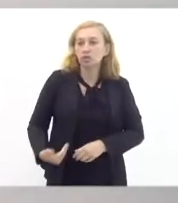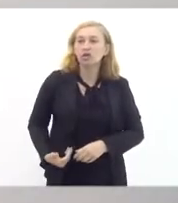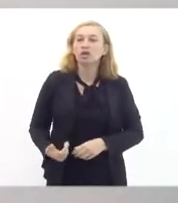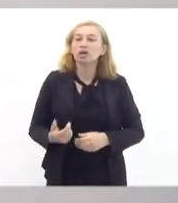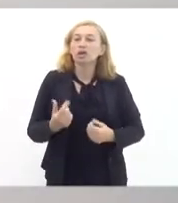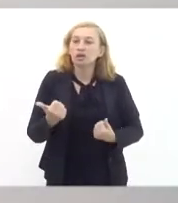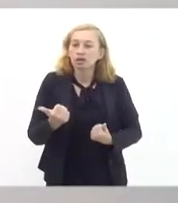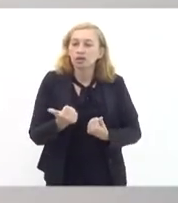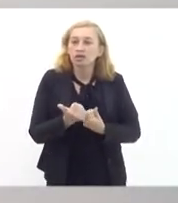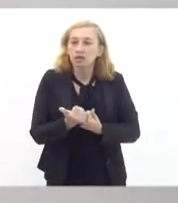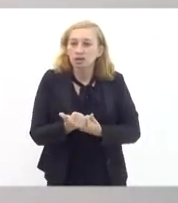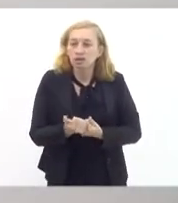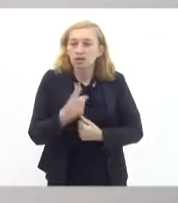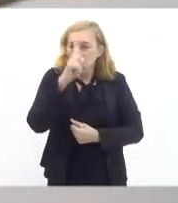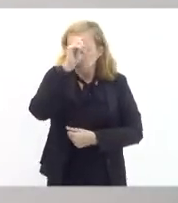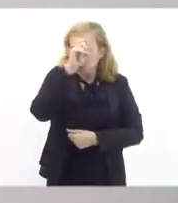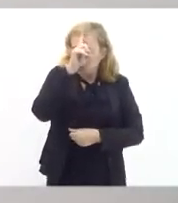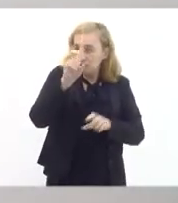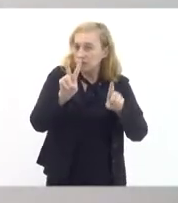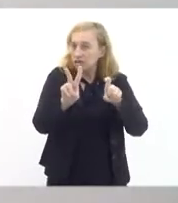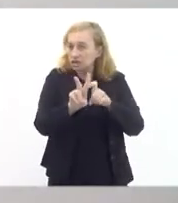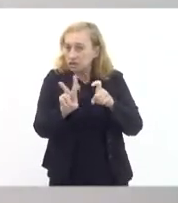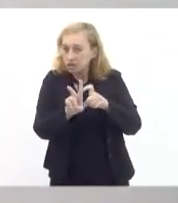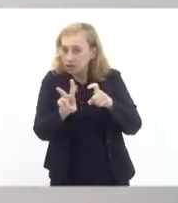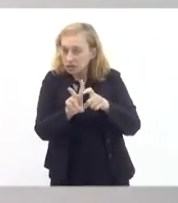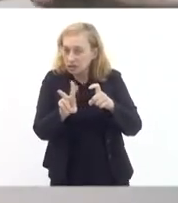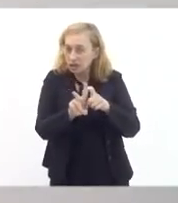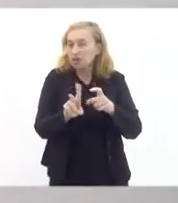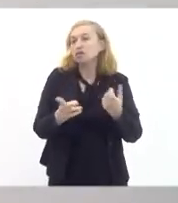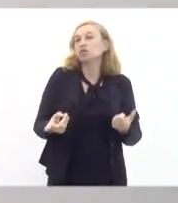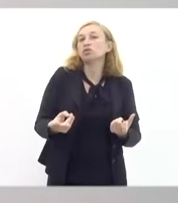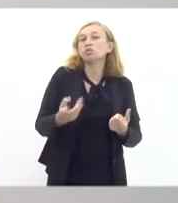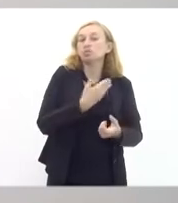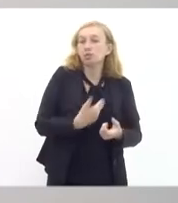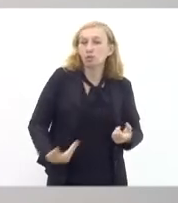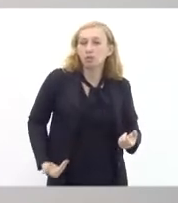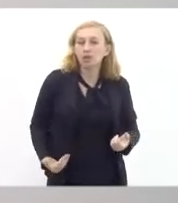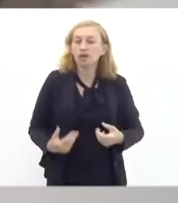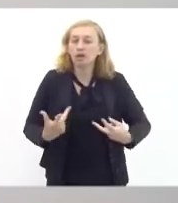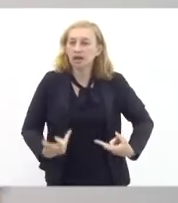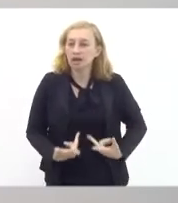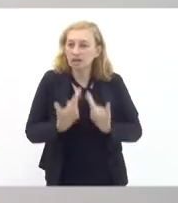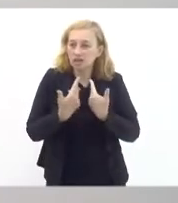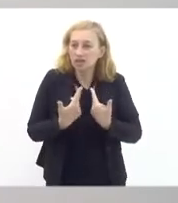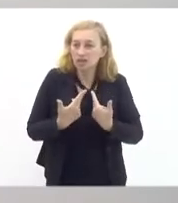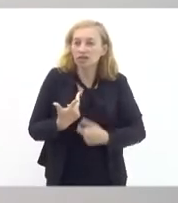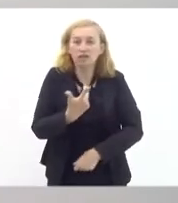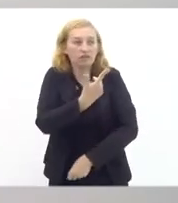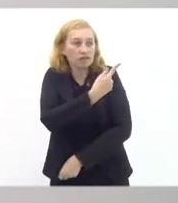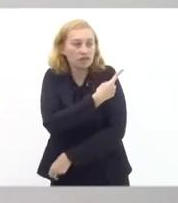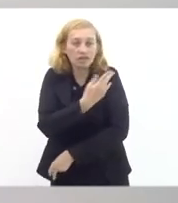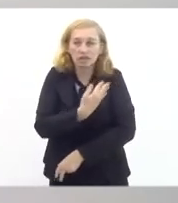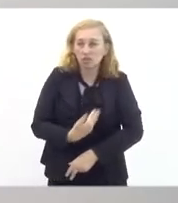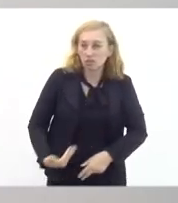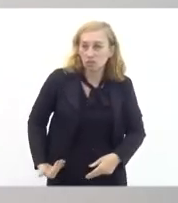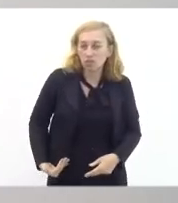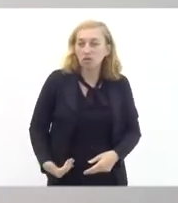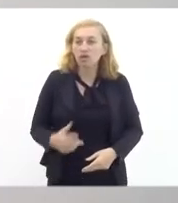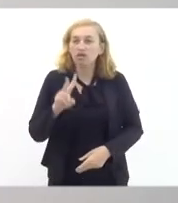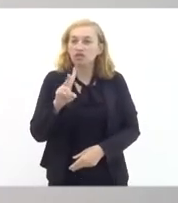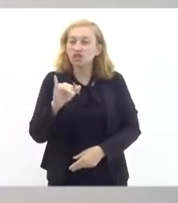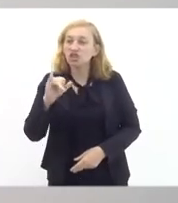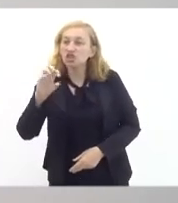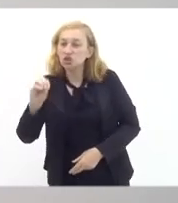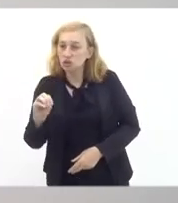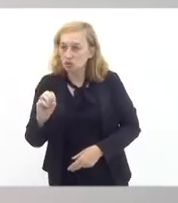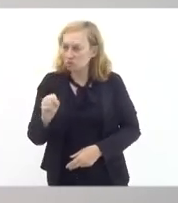favor do hospital veterinário público, das castrações, das vacinas públicas. Assim que